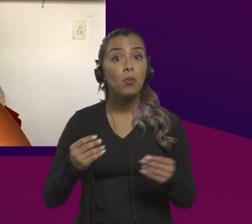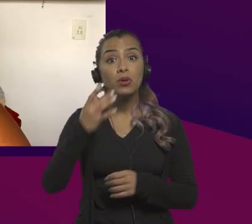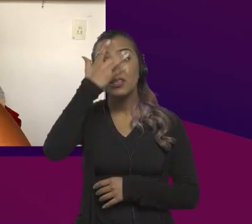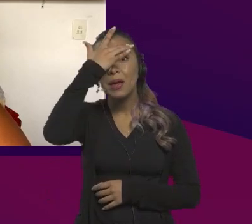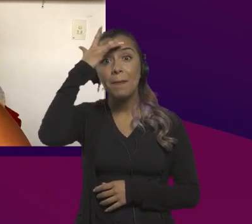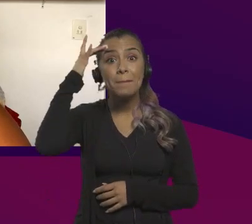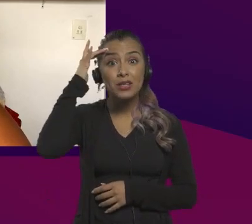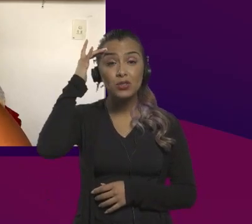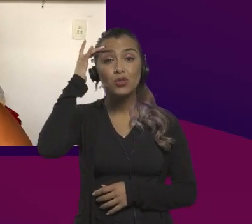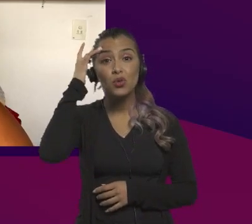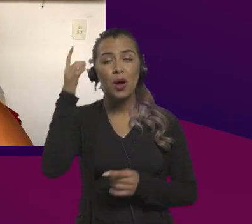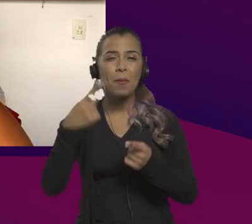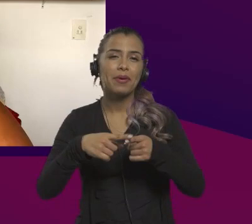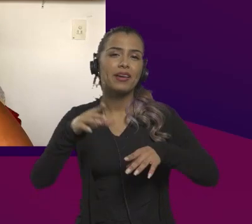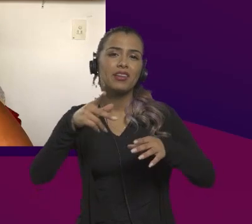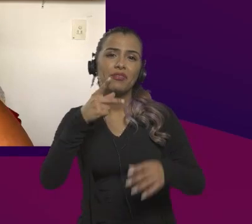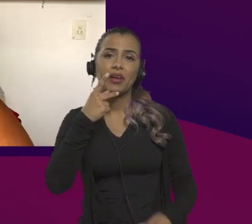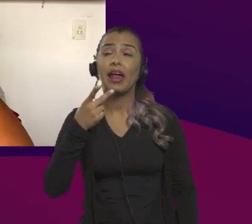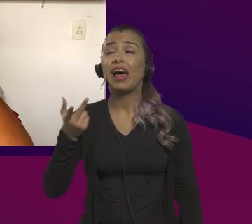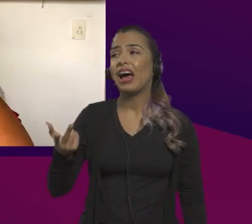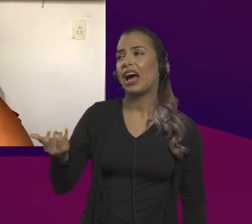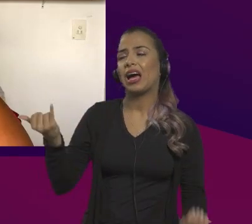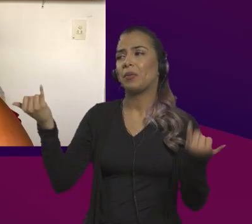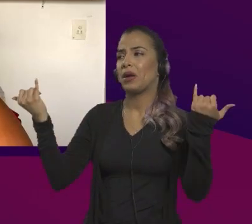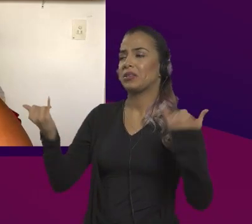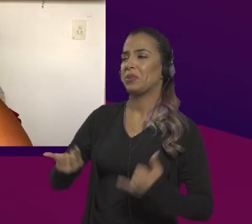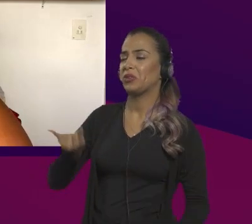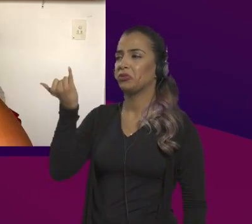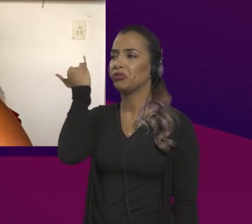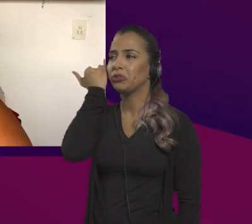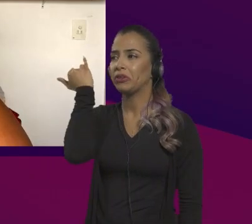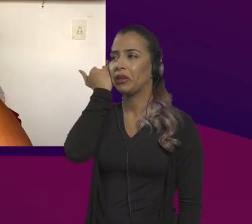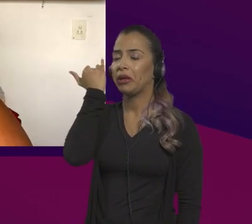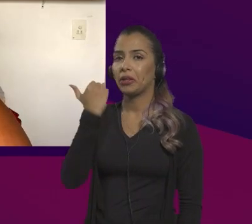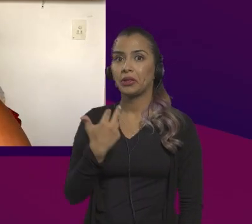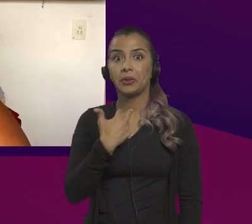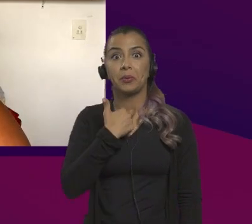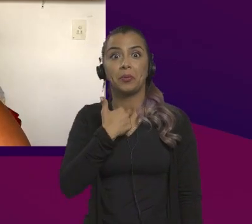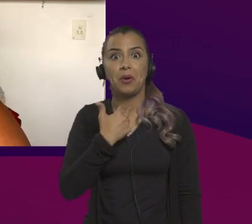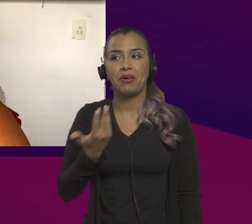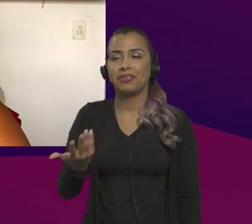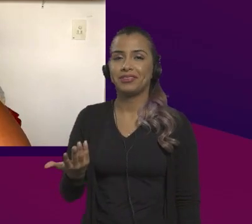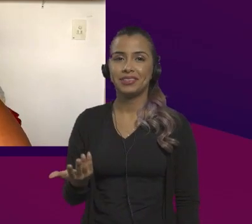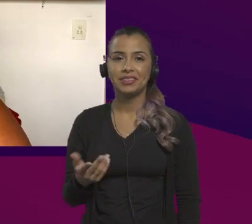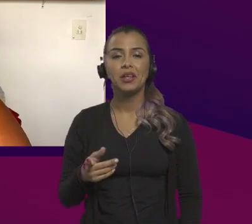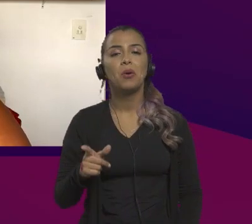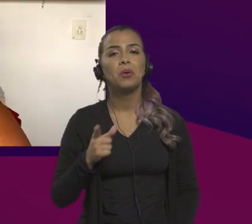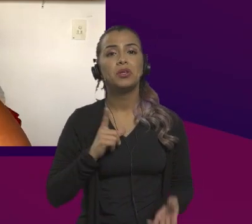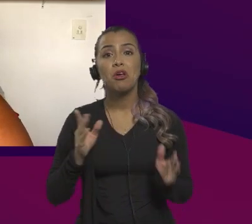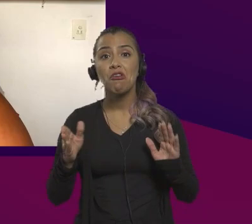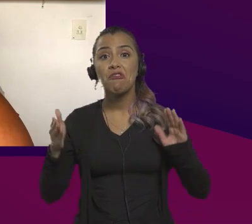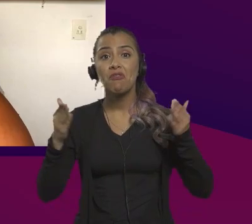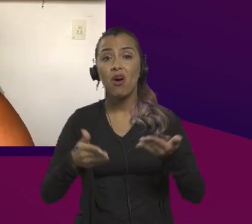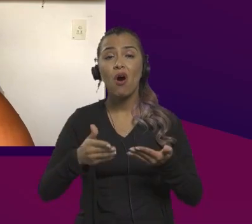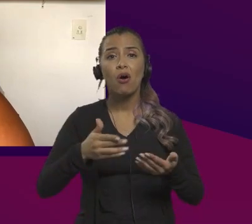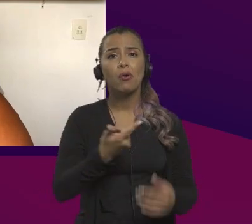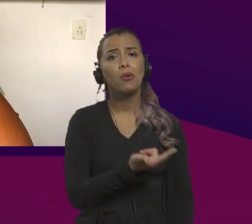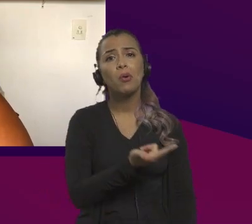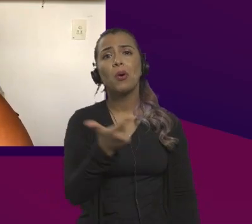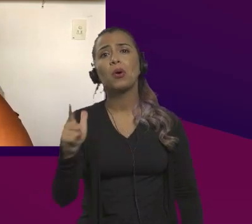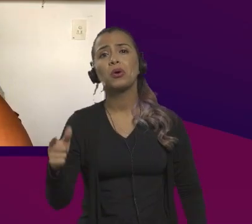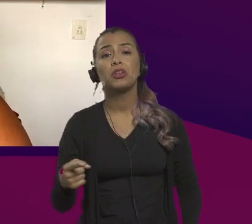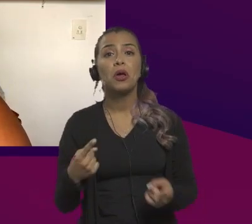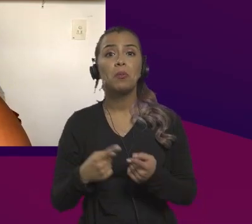de emagrecimento, de dieta, você vê agora o foco mudando para outras coisas. Sim. Agora é um bombardeio